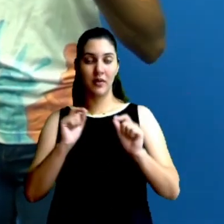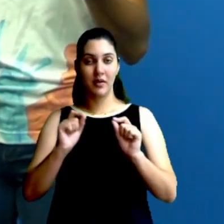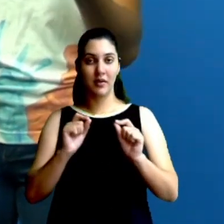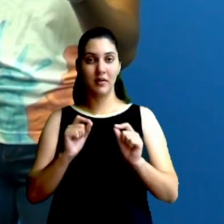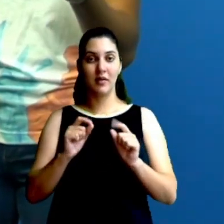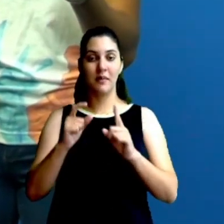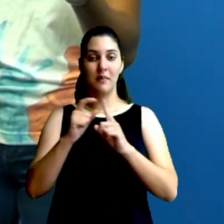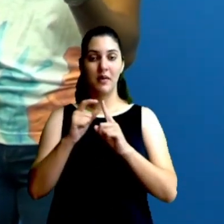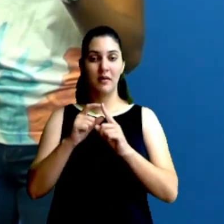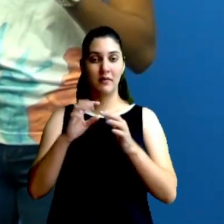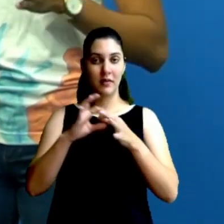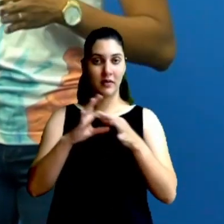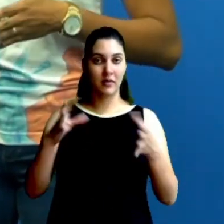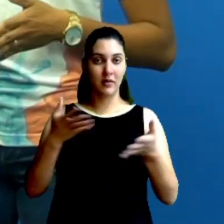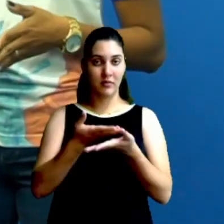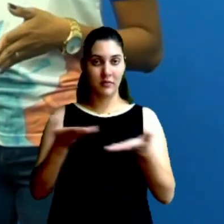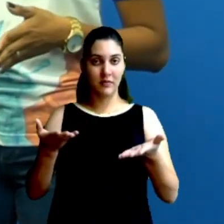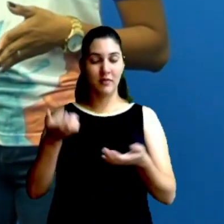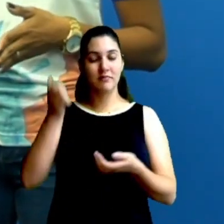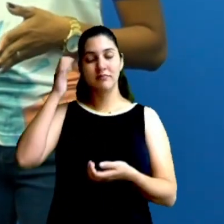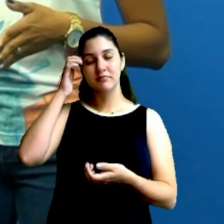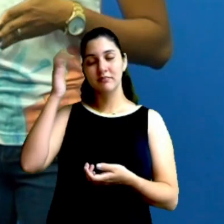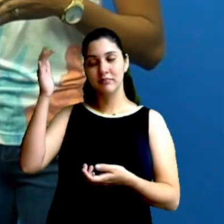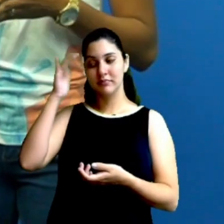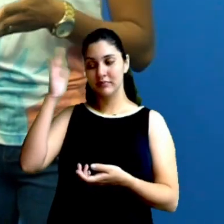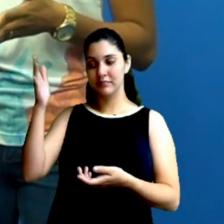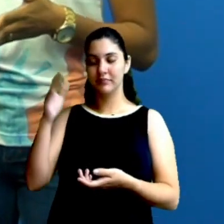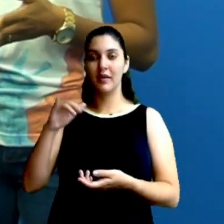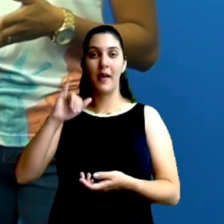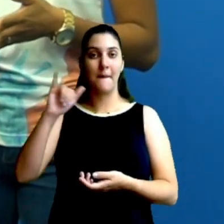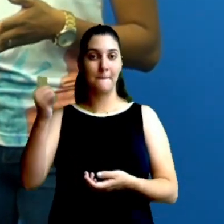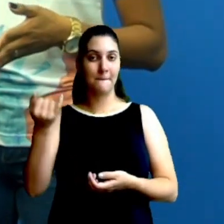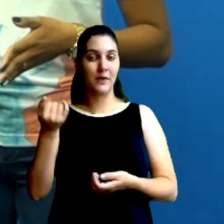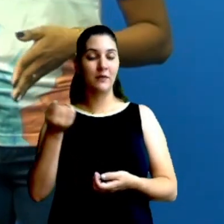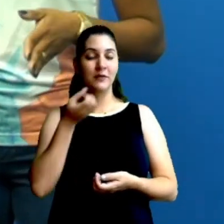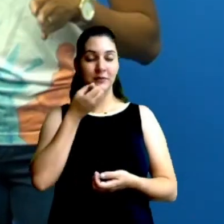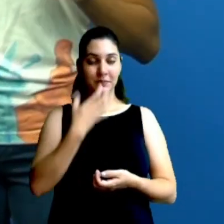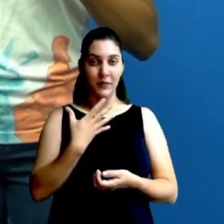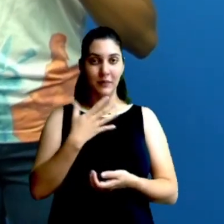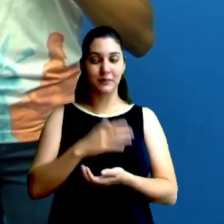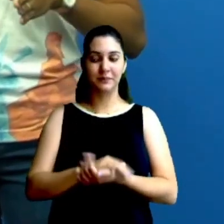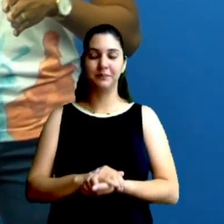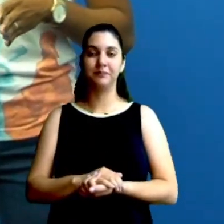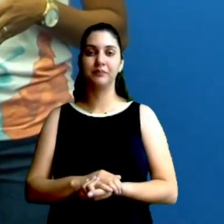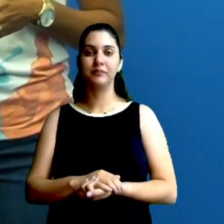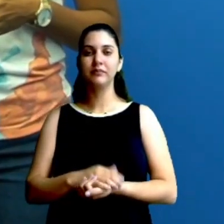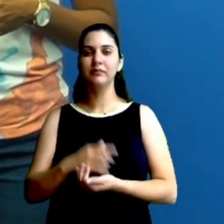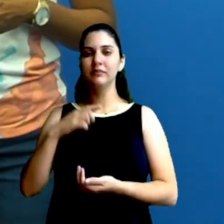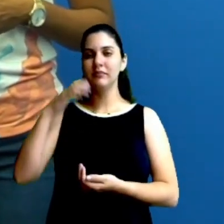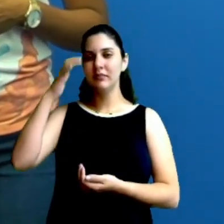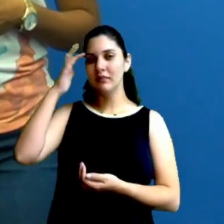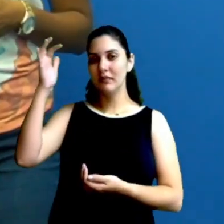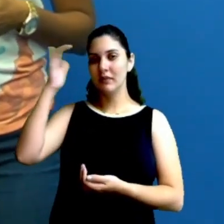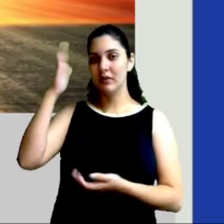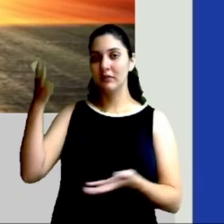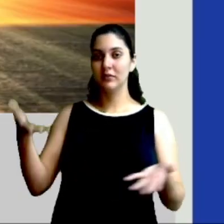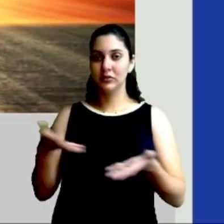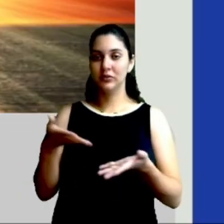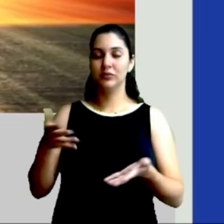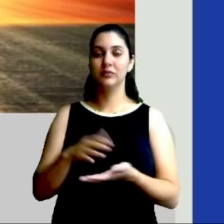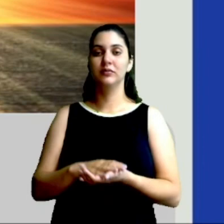palavrinha que eu deixo para você, que é a nossa reflexão. Então, aproveita ao máximo, tá? Reflexão de hoje é